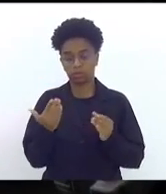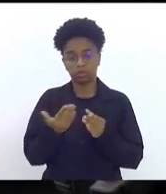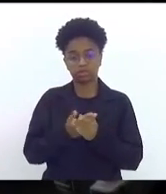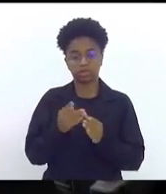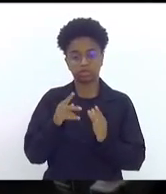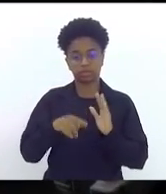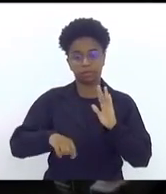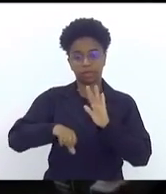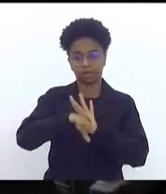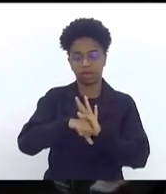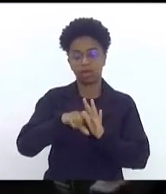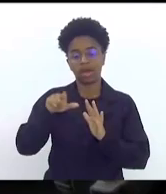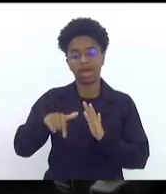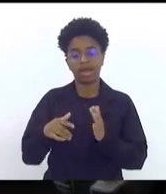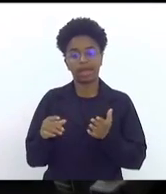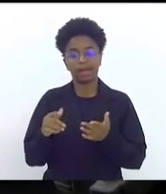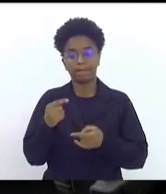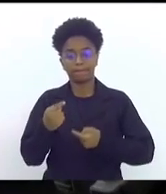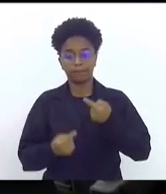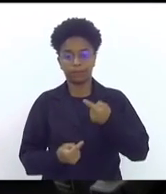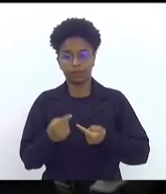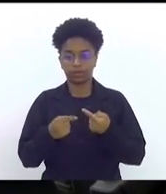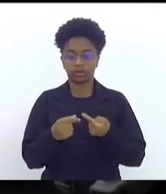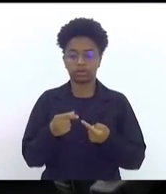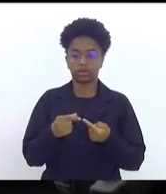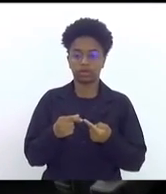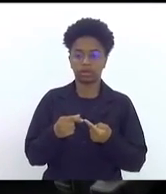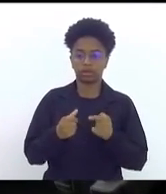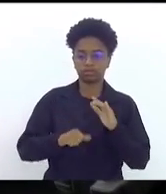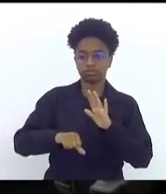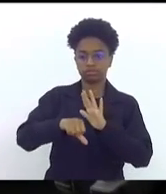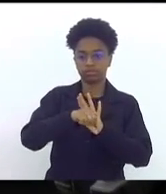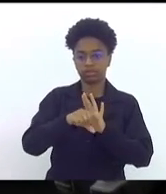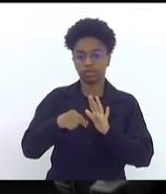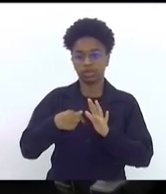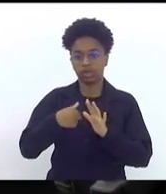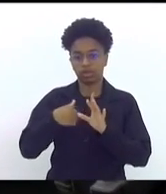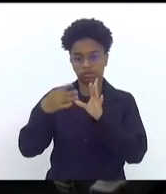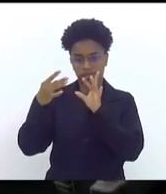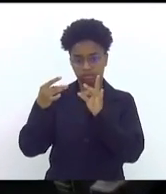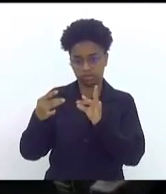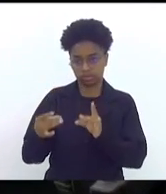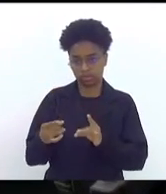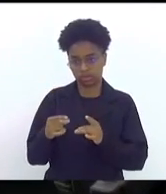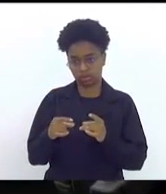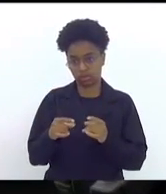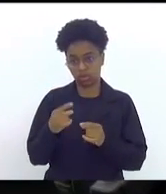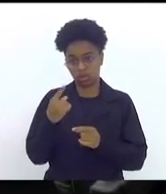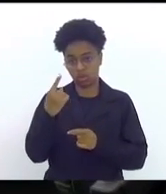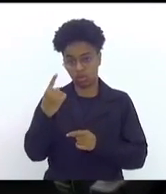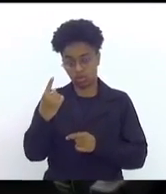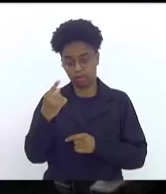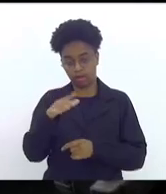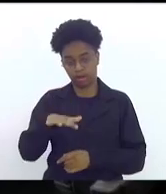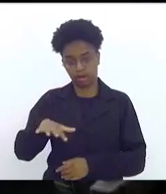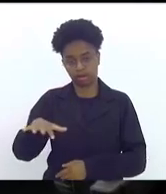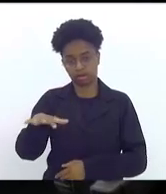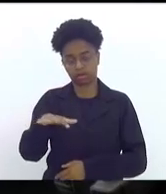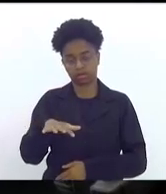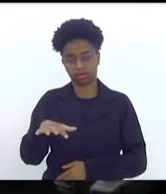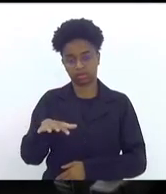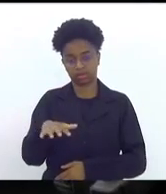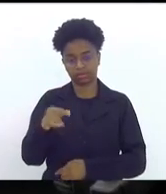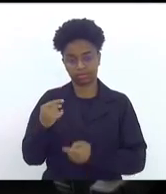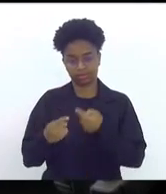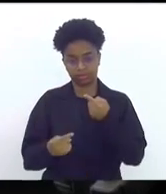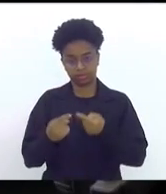criminal. Eu entendo política criminal aqui num sentido bastante específico. Um dos segmentos, um deles, da